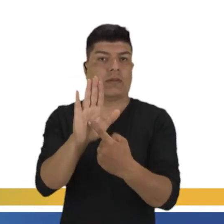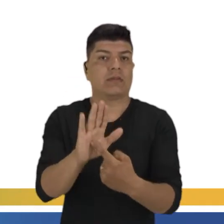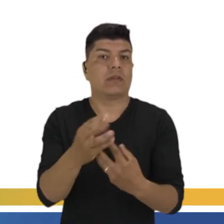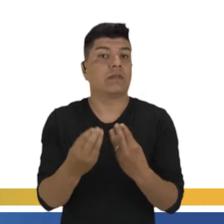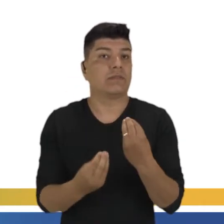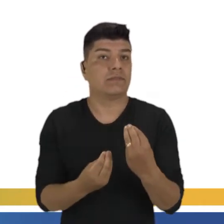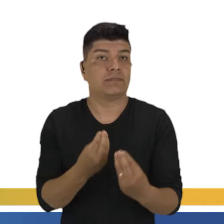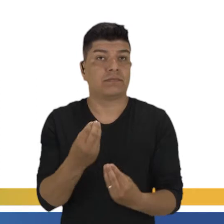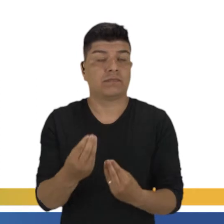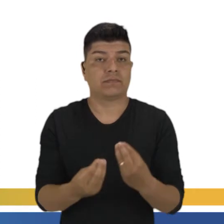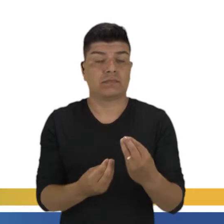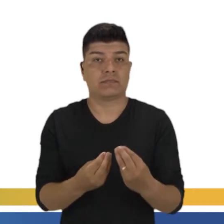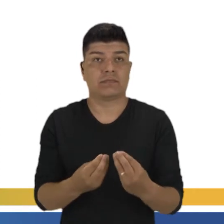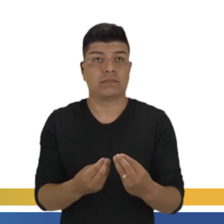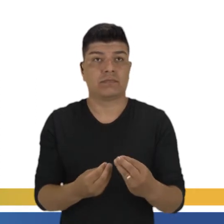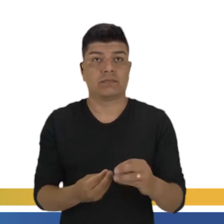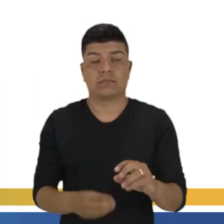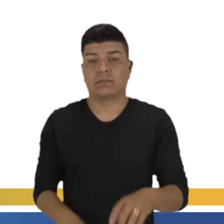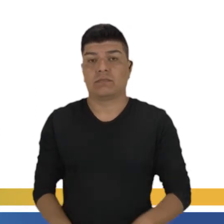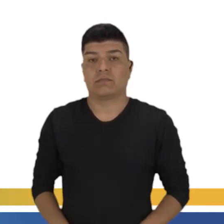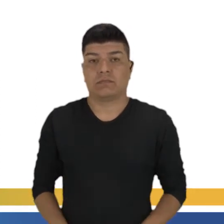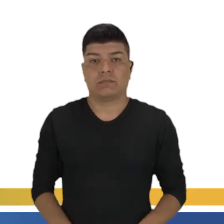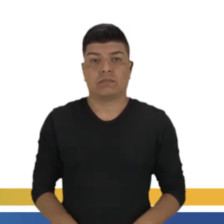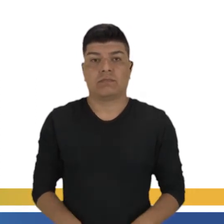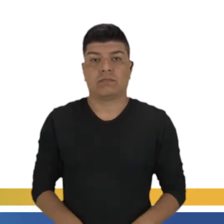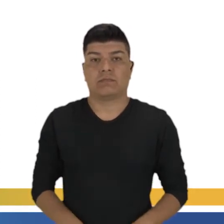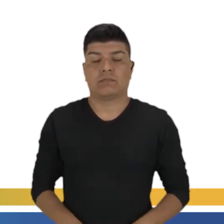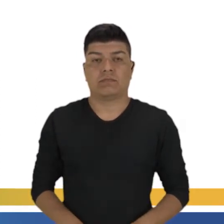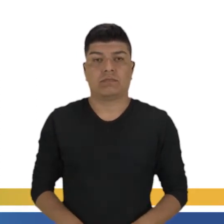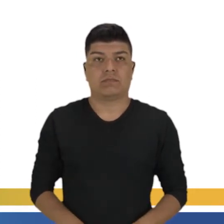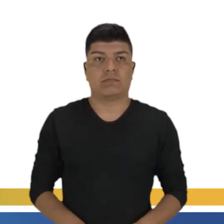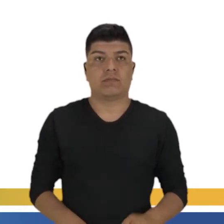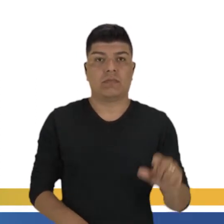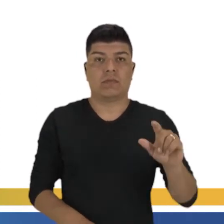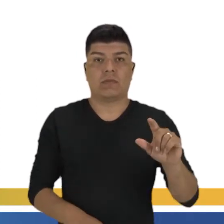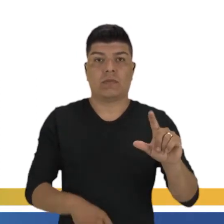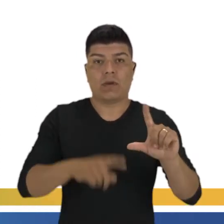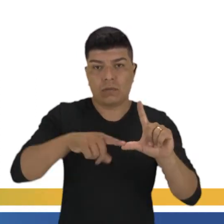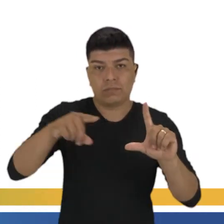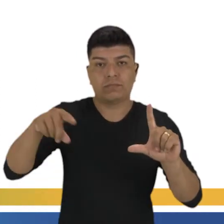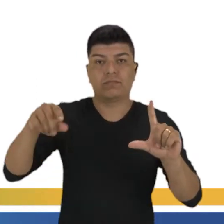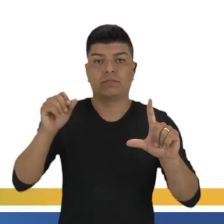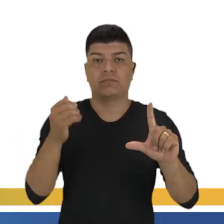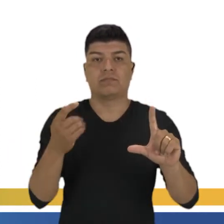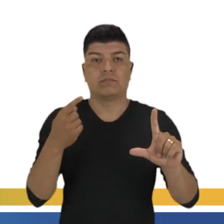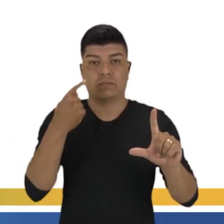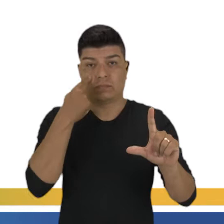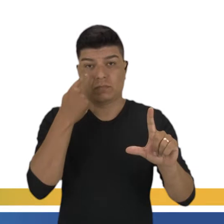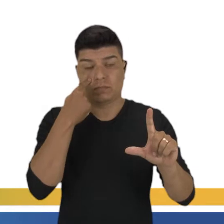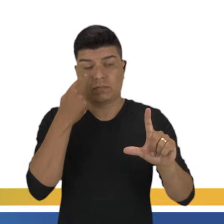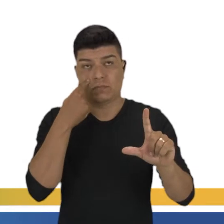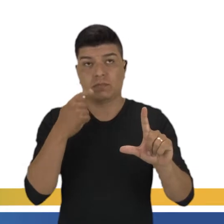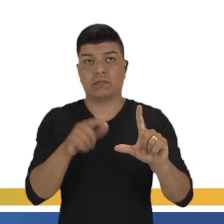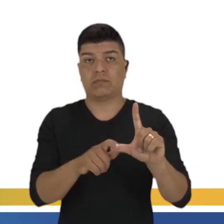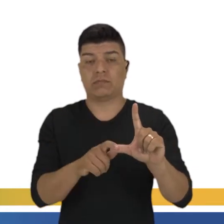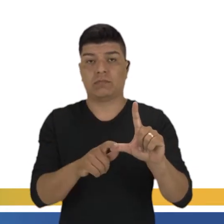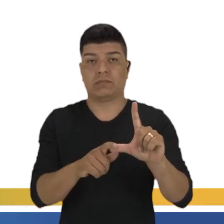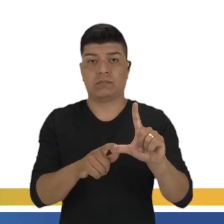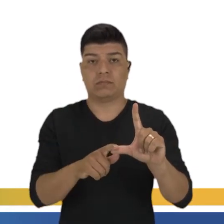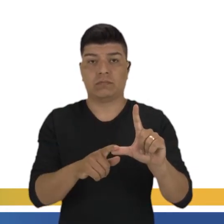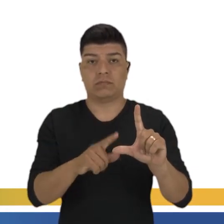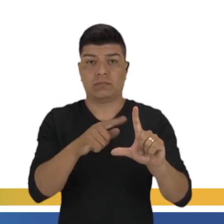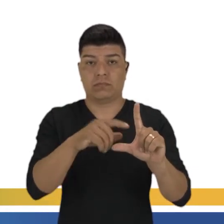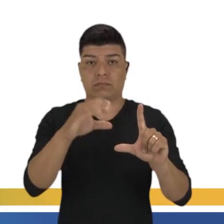apresentada em uma representatividade gráfica. Então, observe que nesse